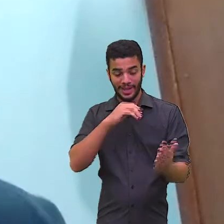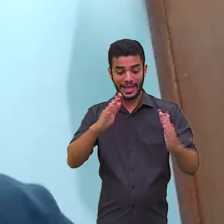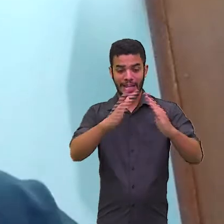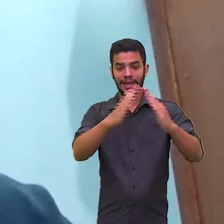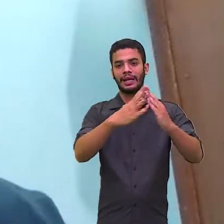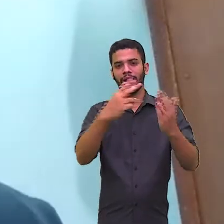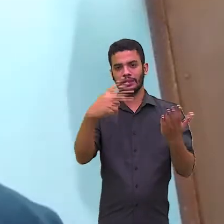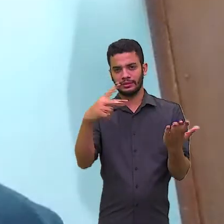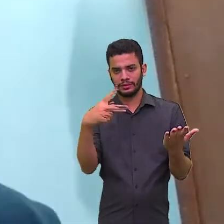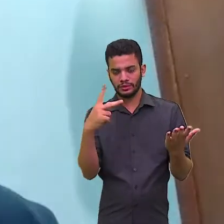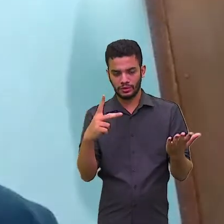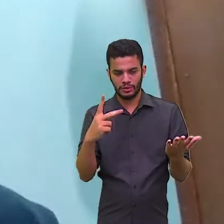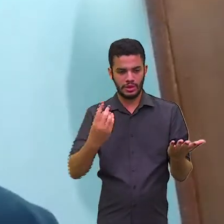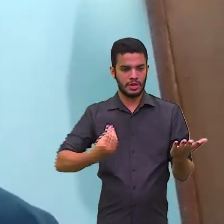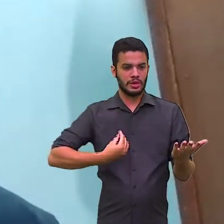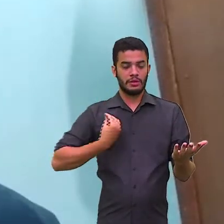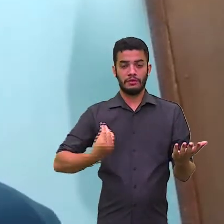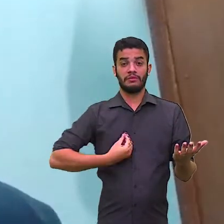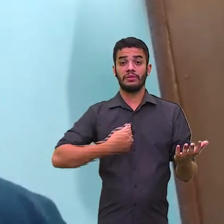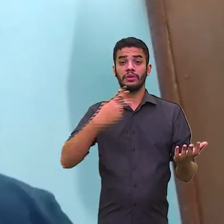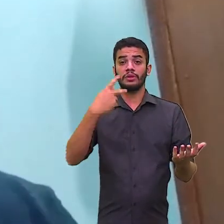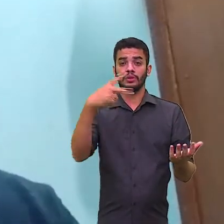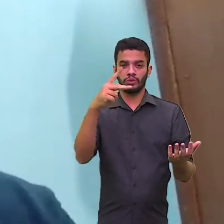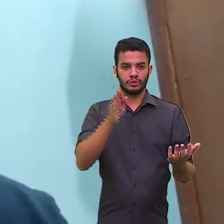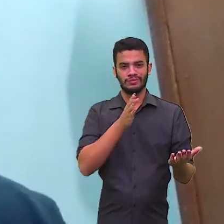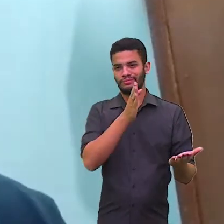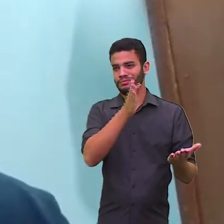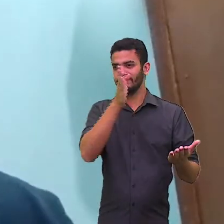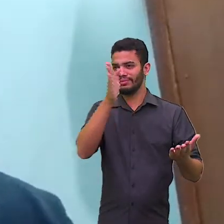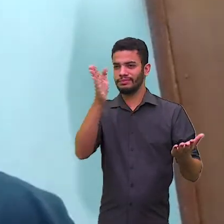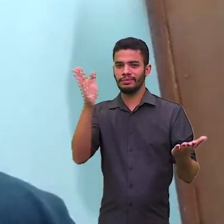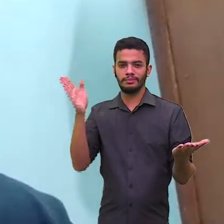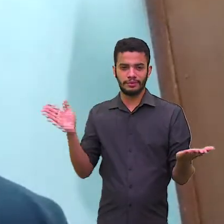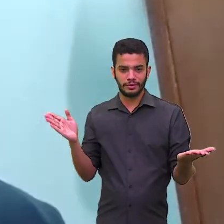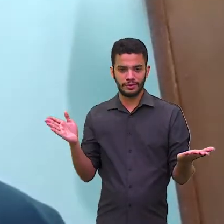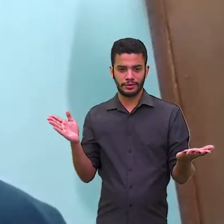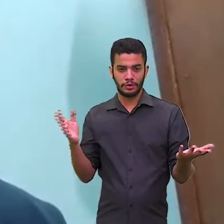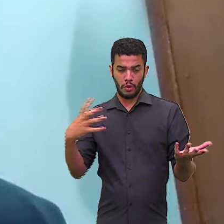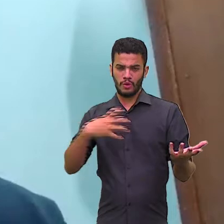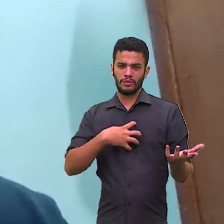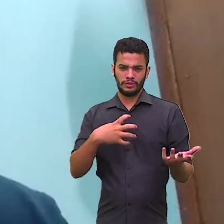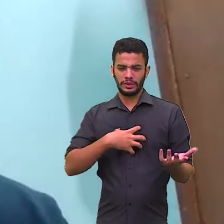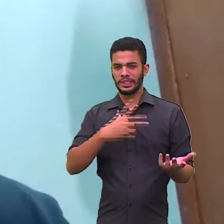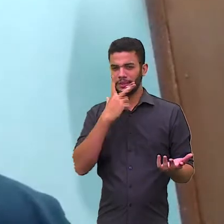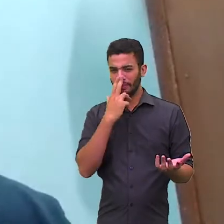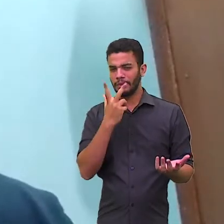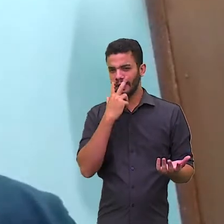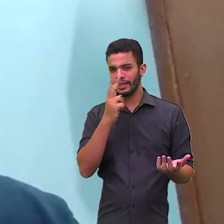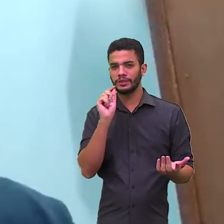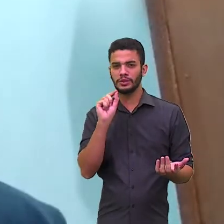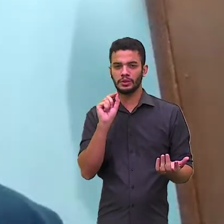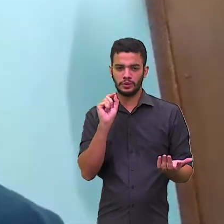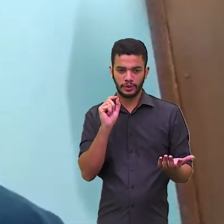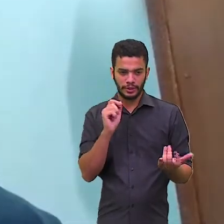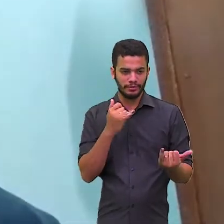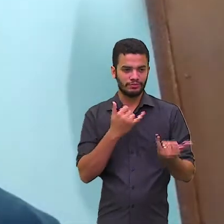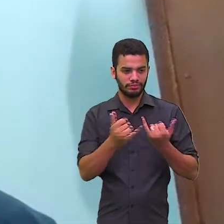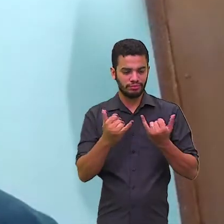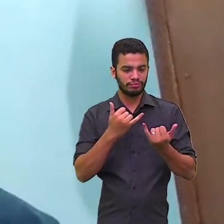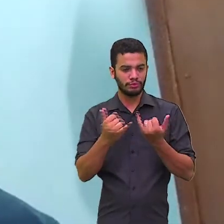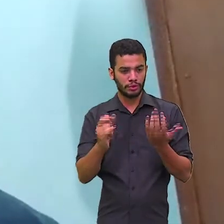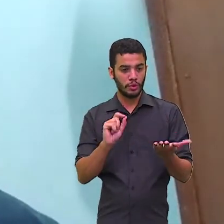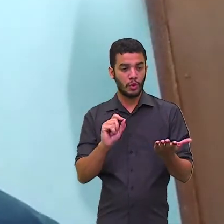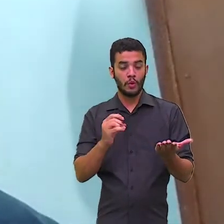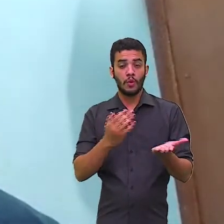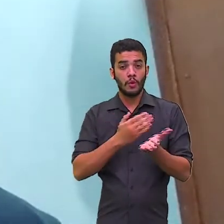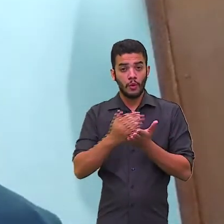mora, você tem uma vila onde você mora. Tudo isso, de uma ou de outra maneira, vai constituindo o teu patrimônio